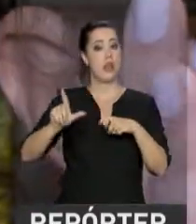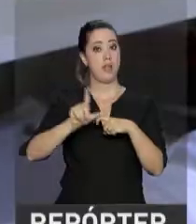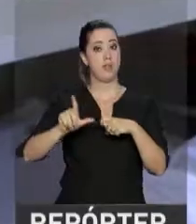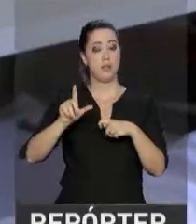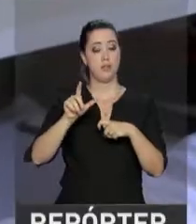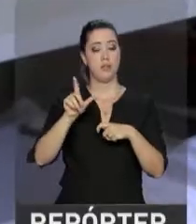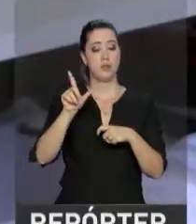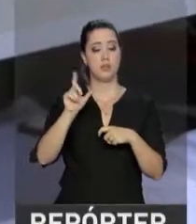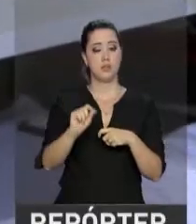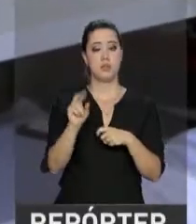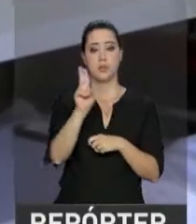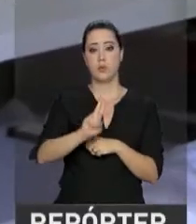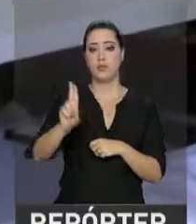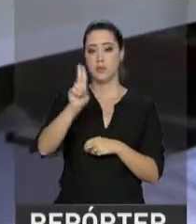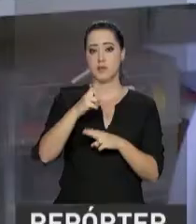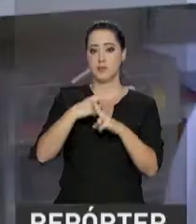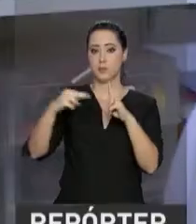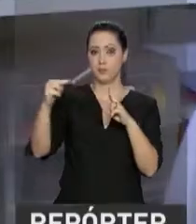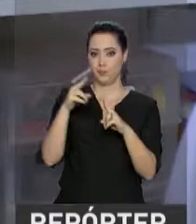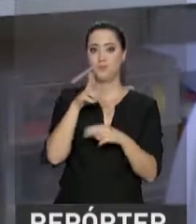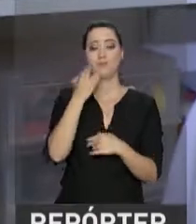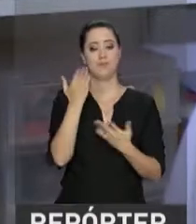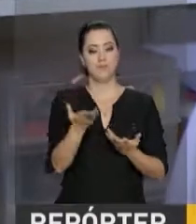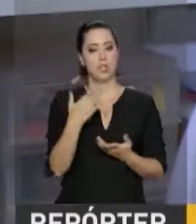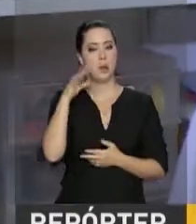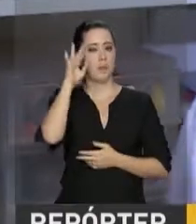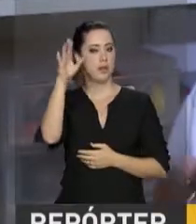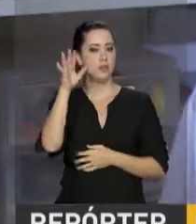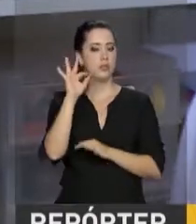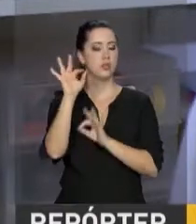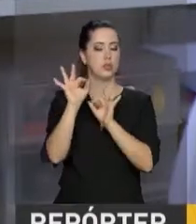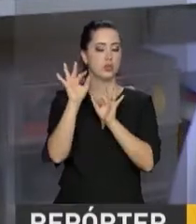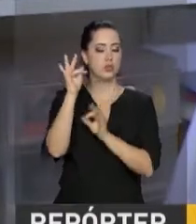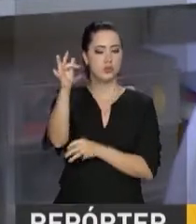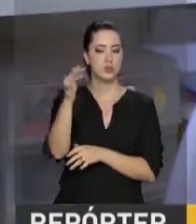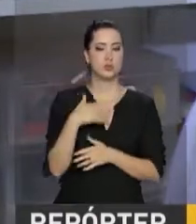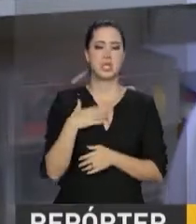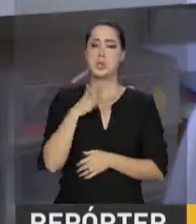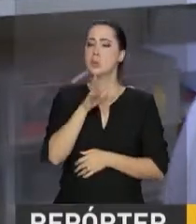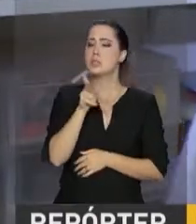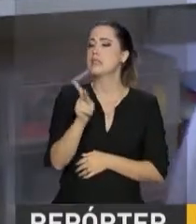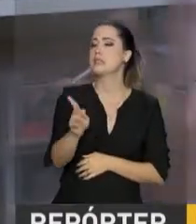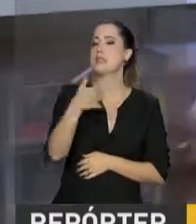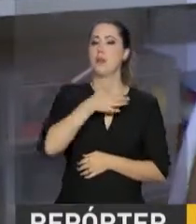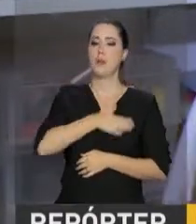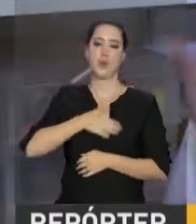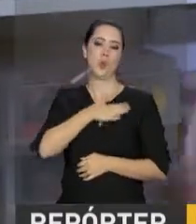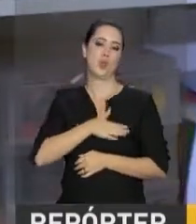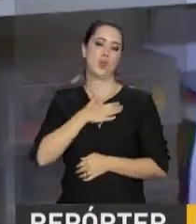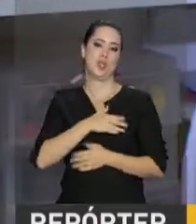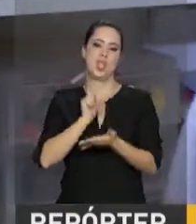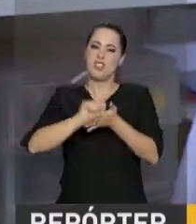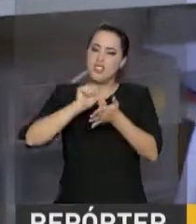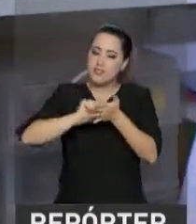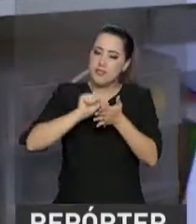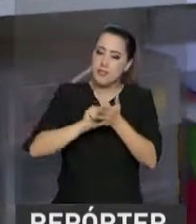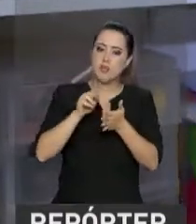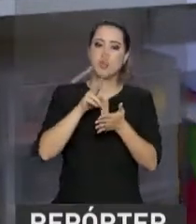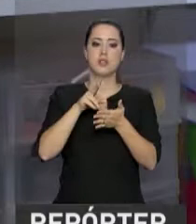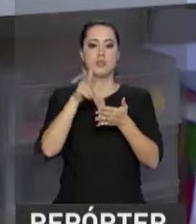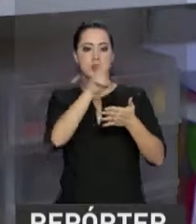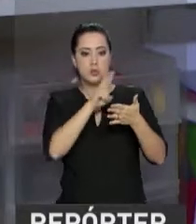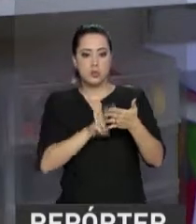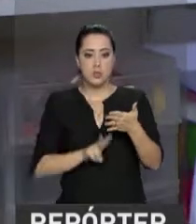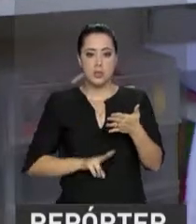brasília e já planeja o futuro é sempre gostei de escrever e de ler então eu falei ah não consegue ler e escrever bastante